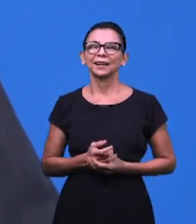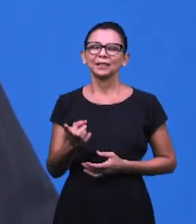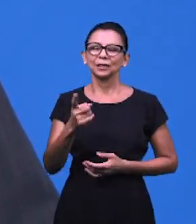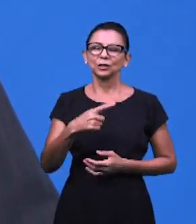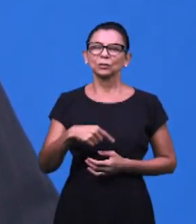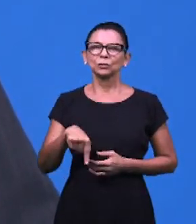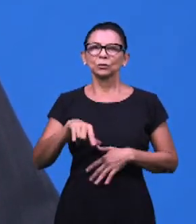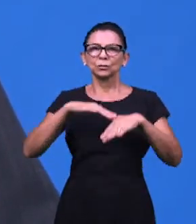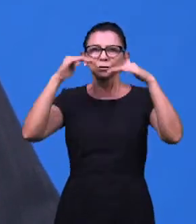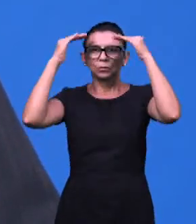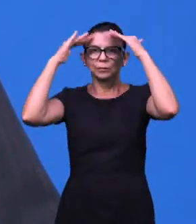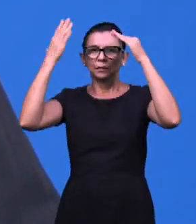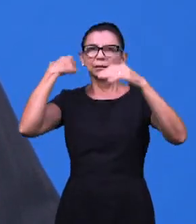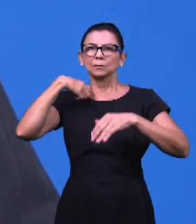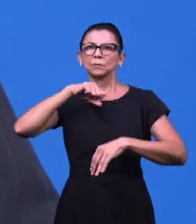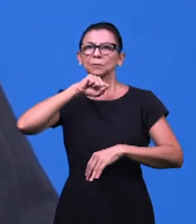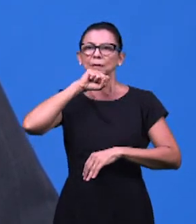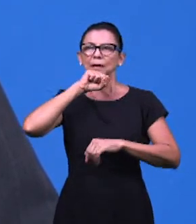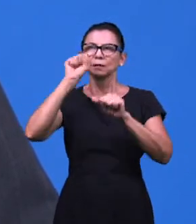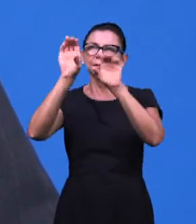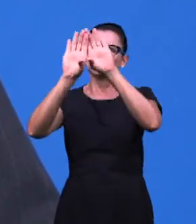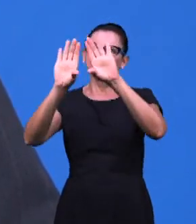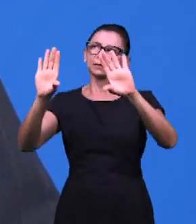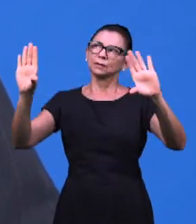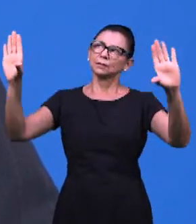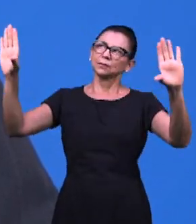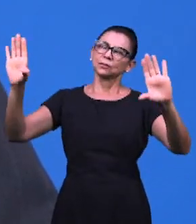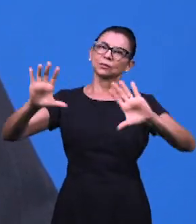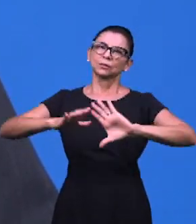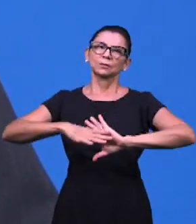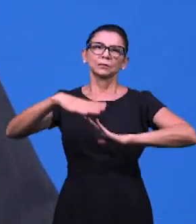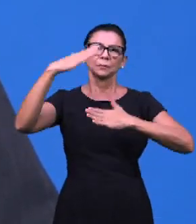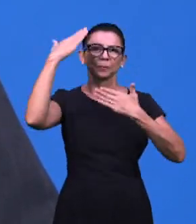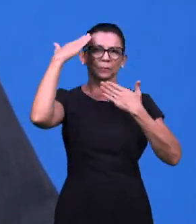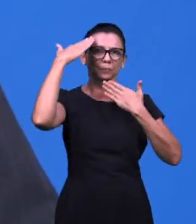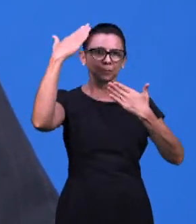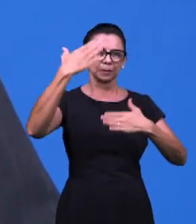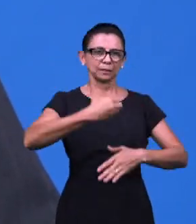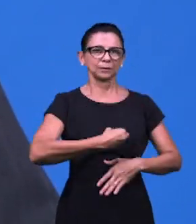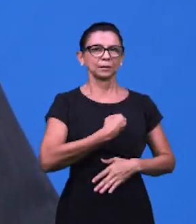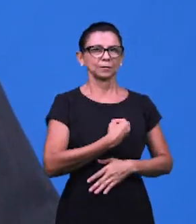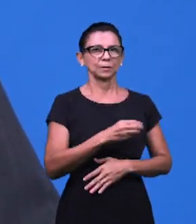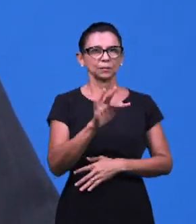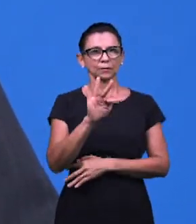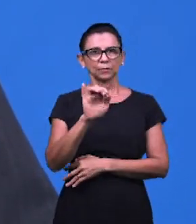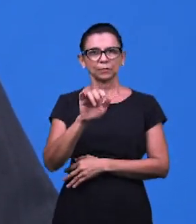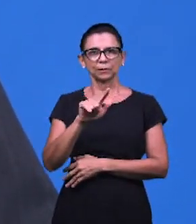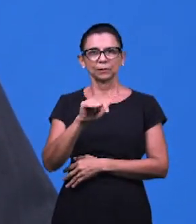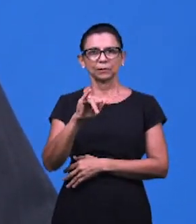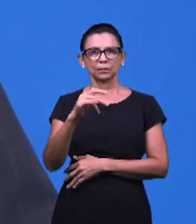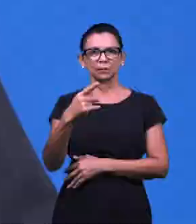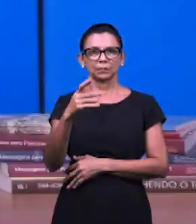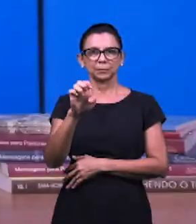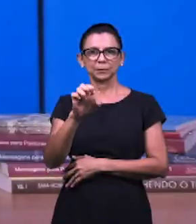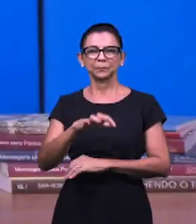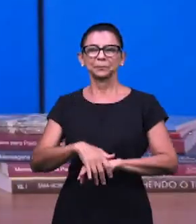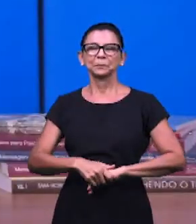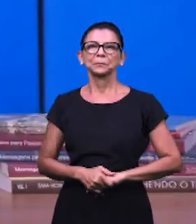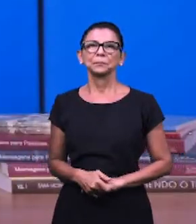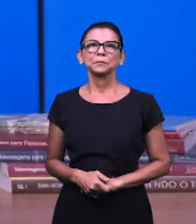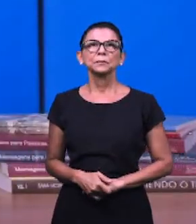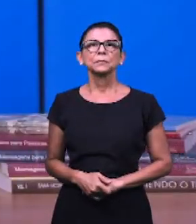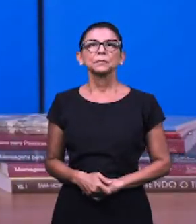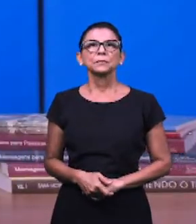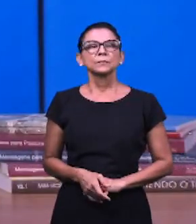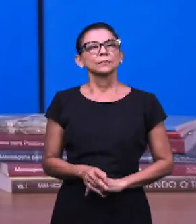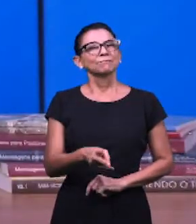Celestial. Muito bem colocado na sua resposta, Felipe. Obrigado pela sua participação. Glória a Jesus. Amém,